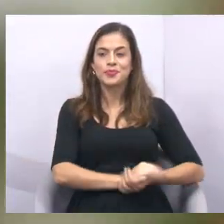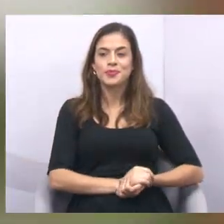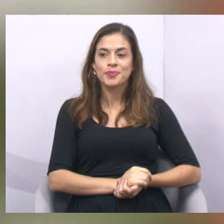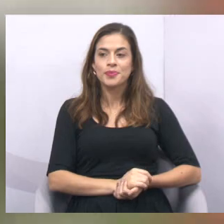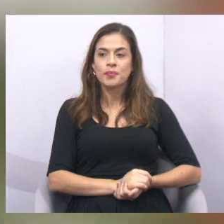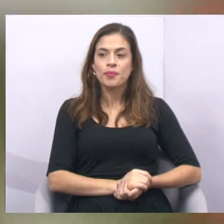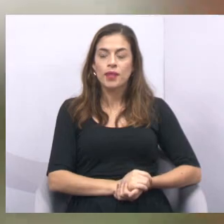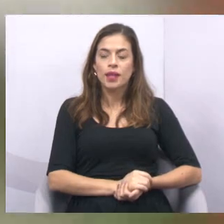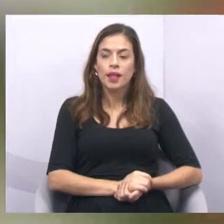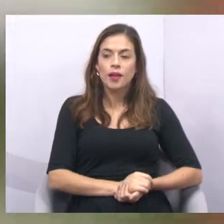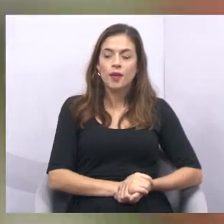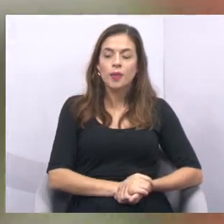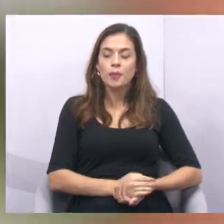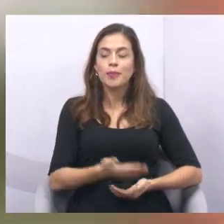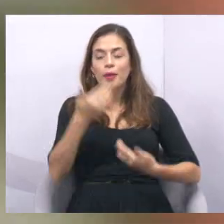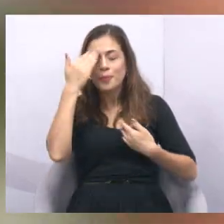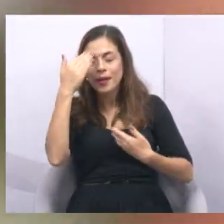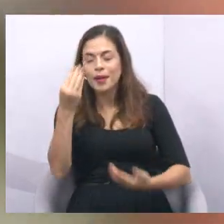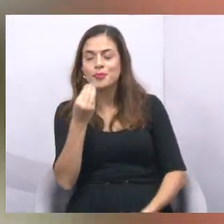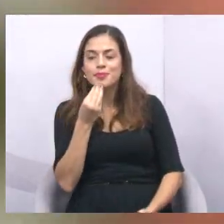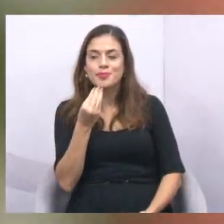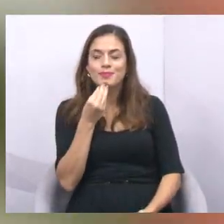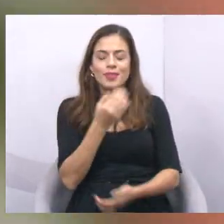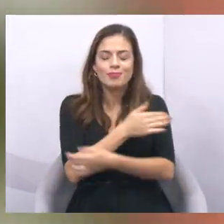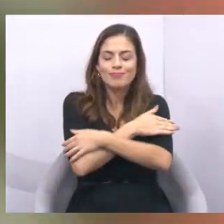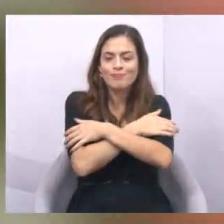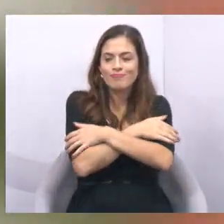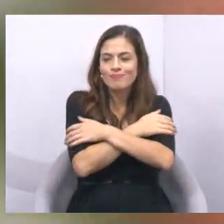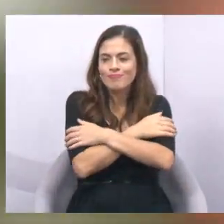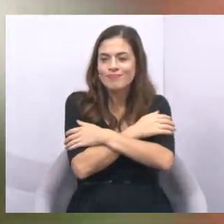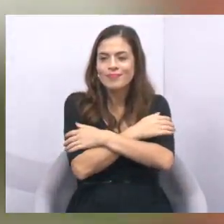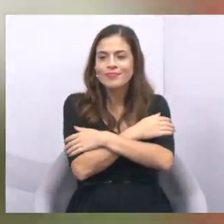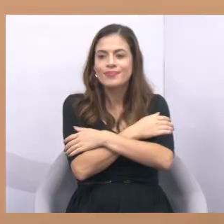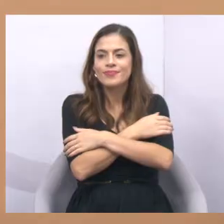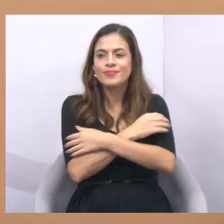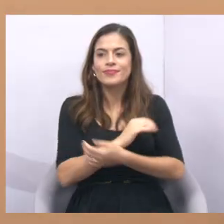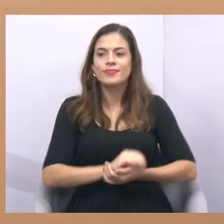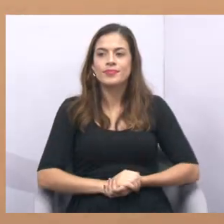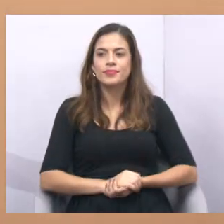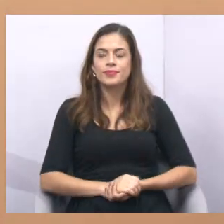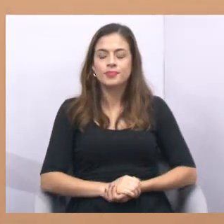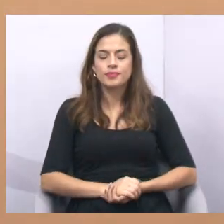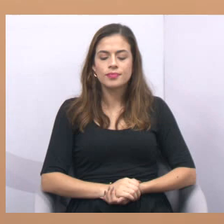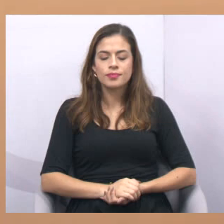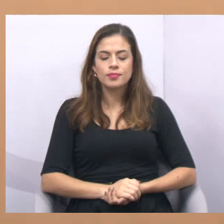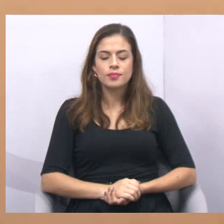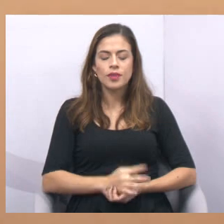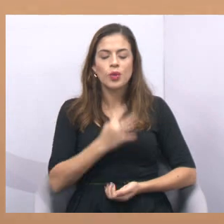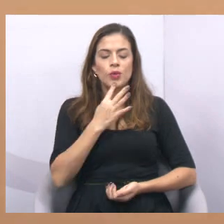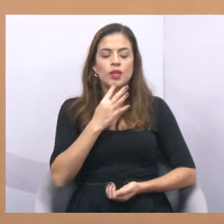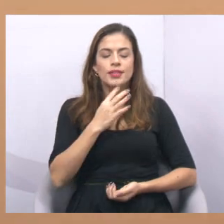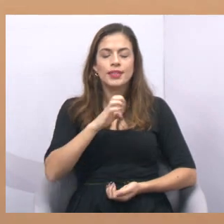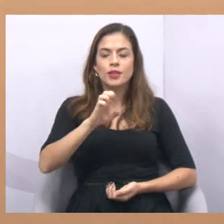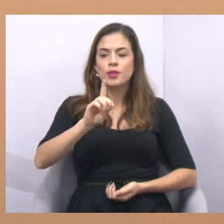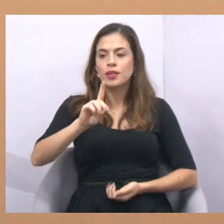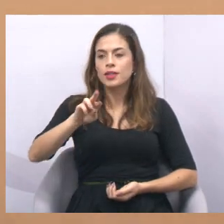obrigado pela oportunidade, um grande abraço do José Edivar Simões. Conheci o Edivar